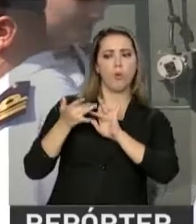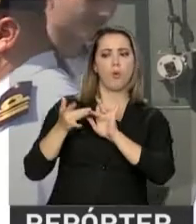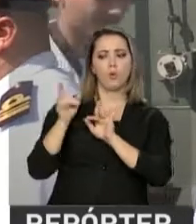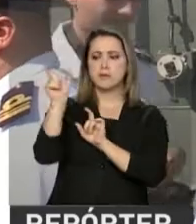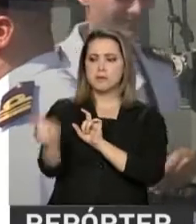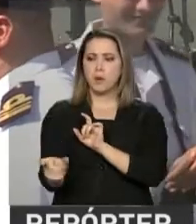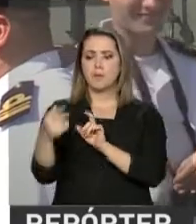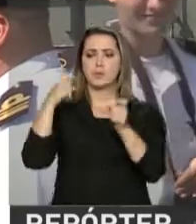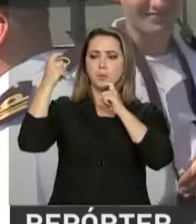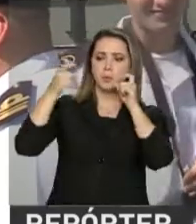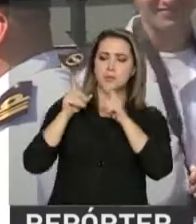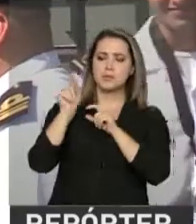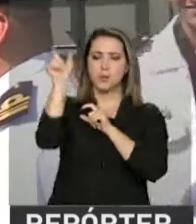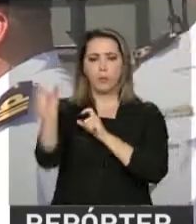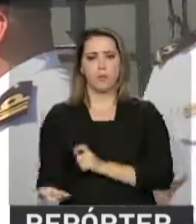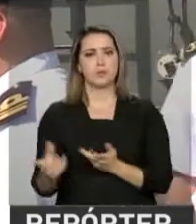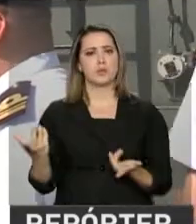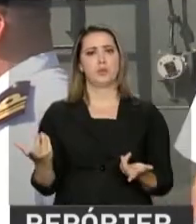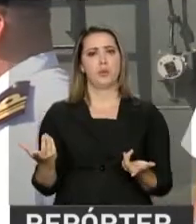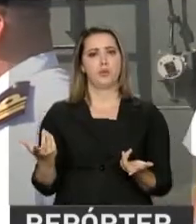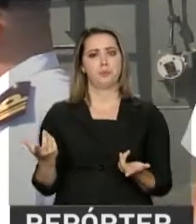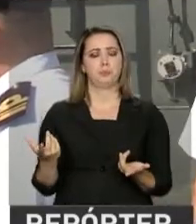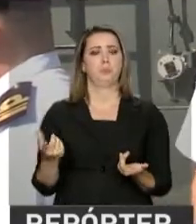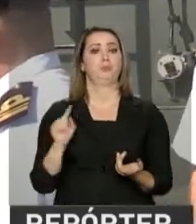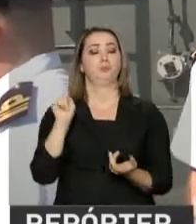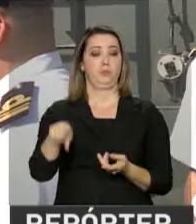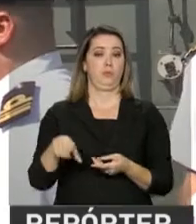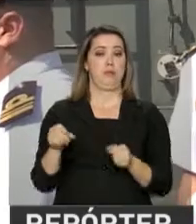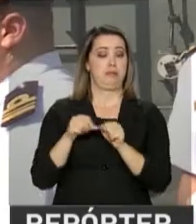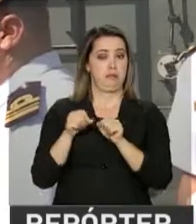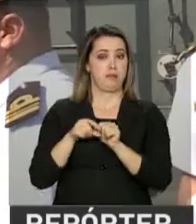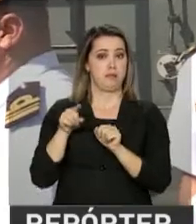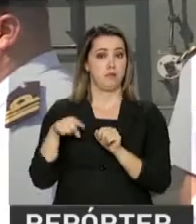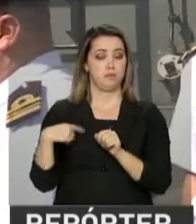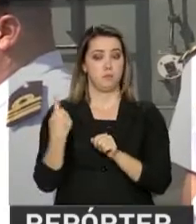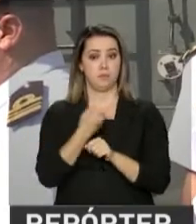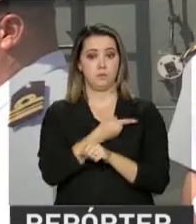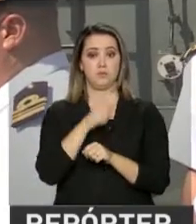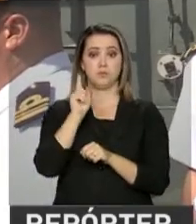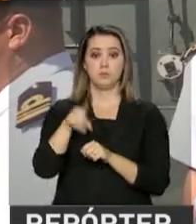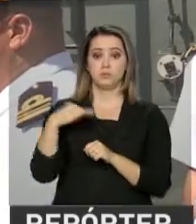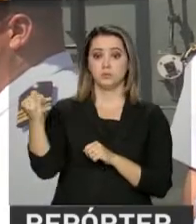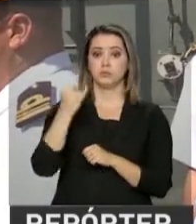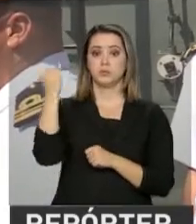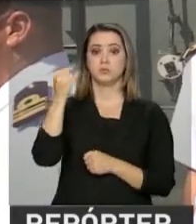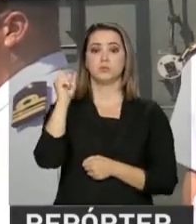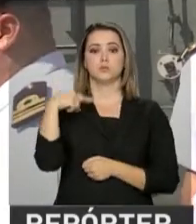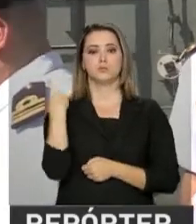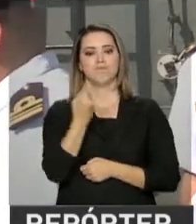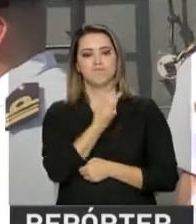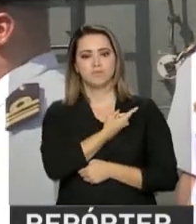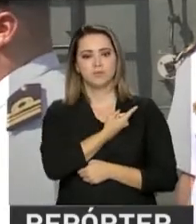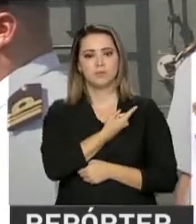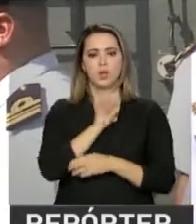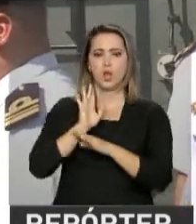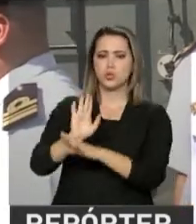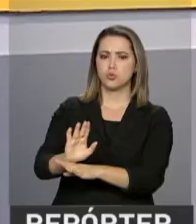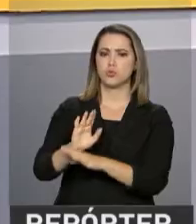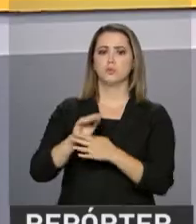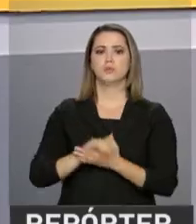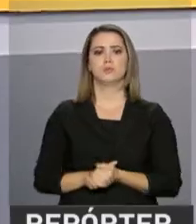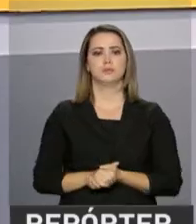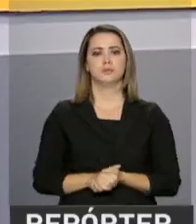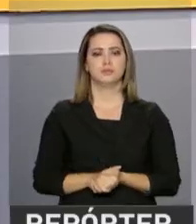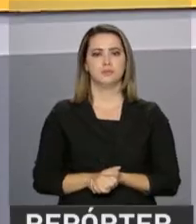preocupação com o outro que quase em parte de algo que é fundamental para todos nós solidariedade